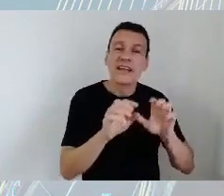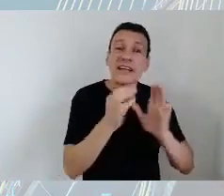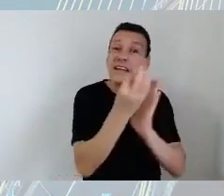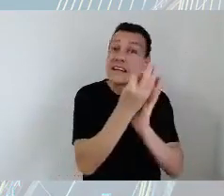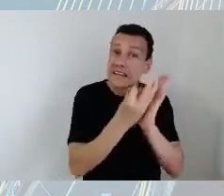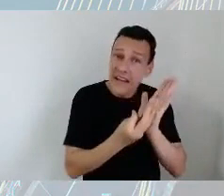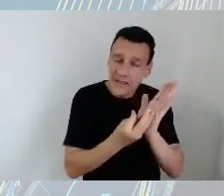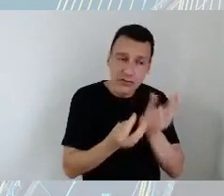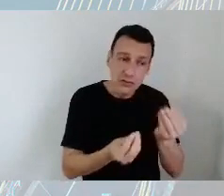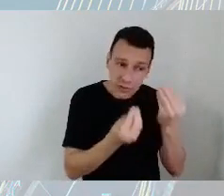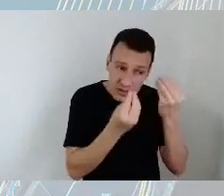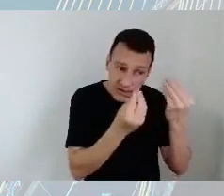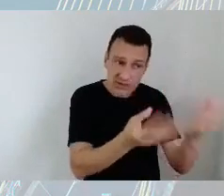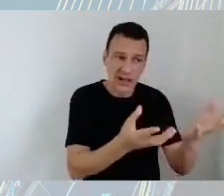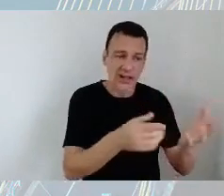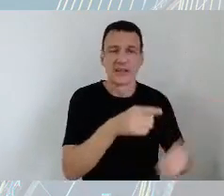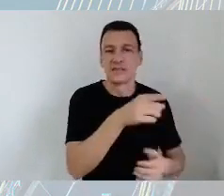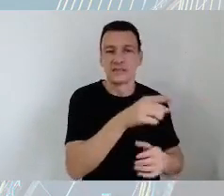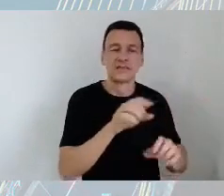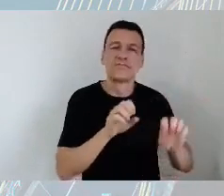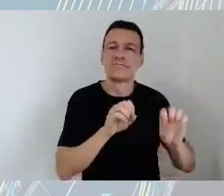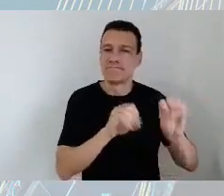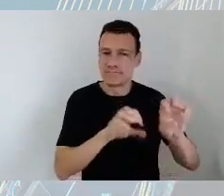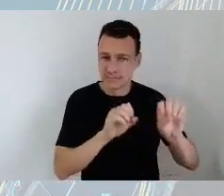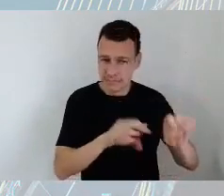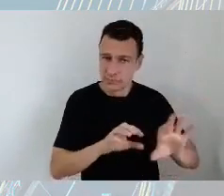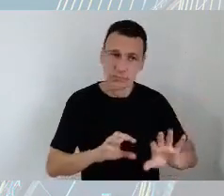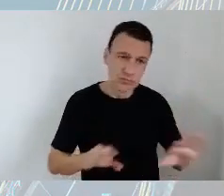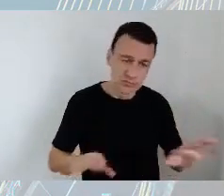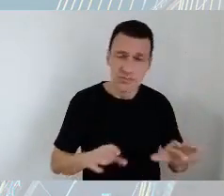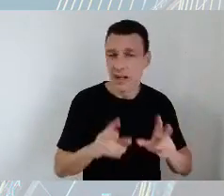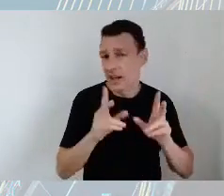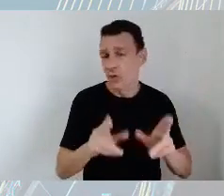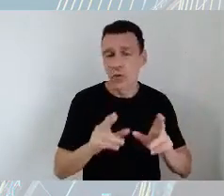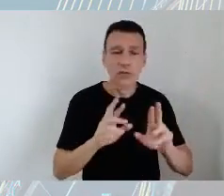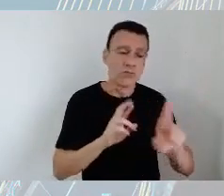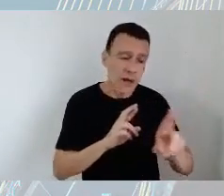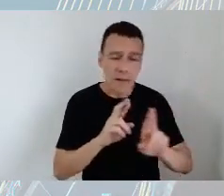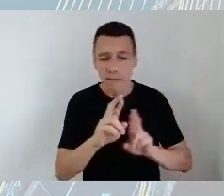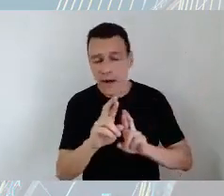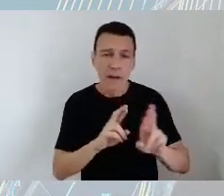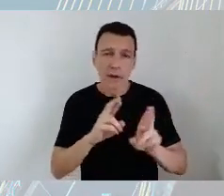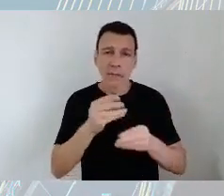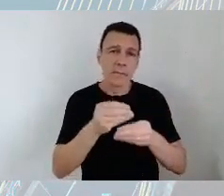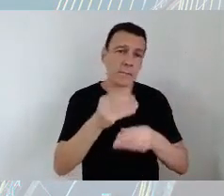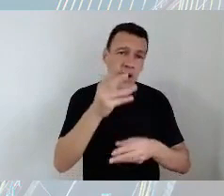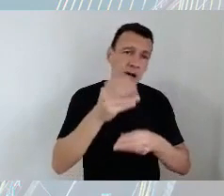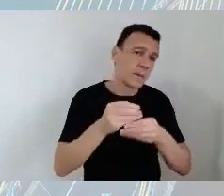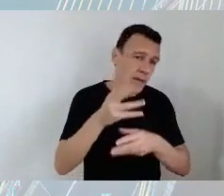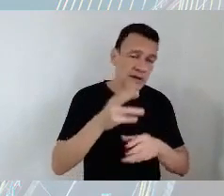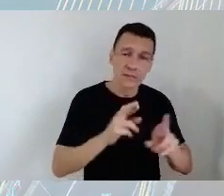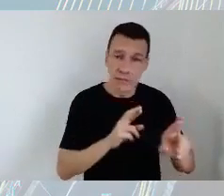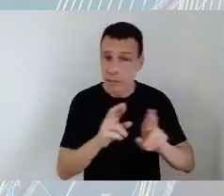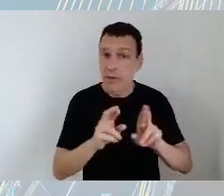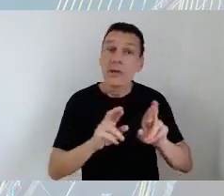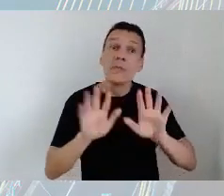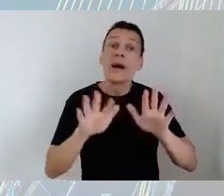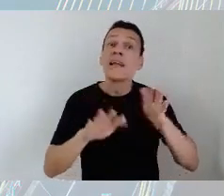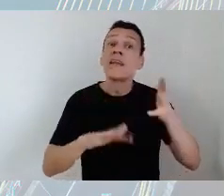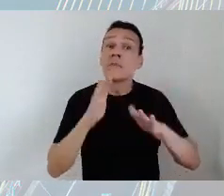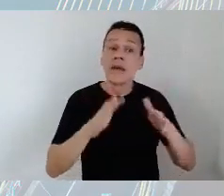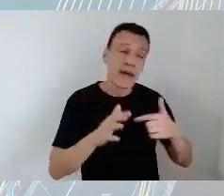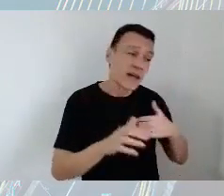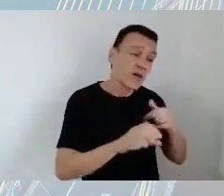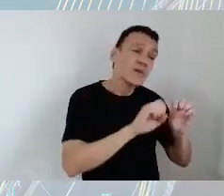Então, se eu estou falando, é literalmente um chat. Só que depende do tipo de instrução que a gente está mandando. Então, aqui na tela, eu